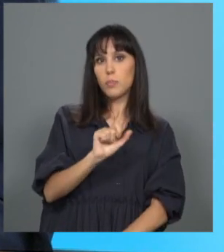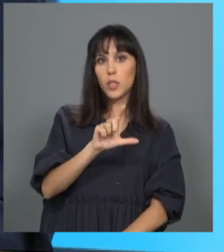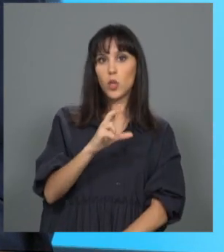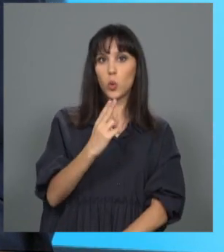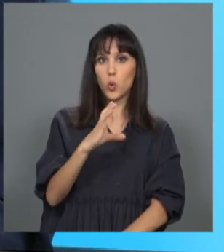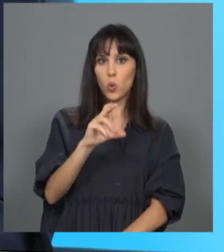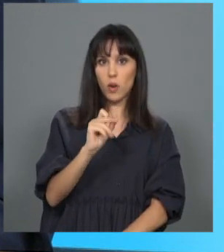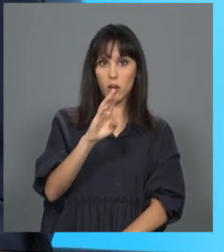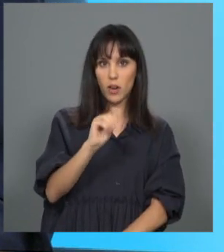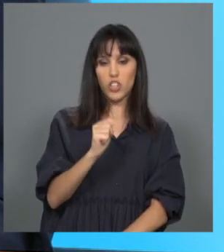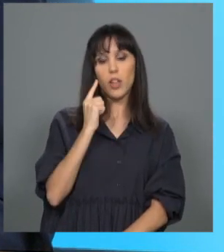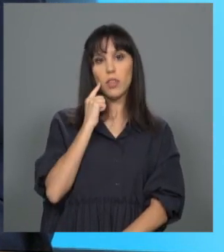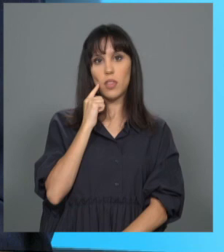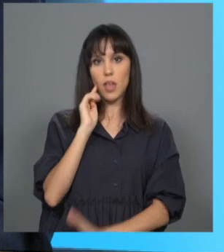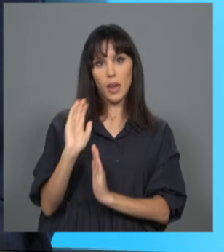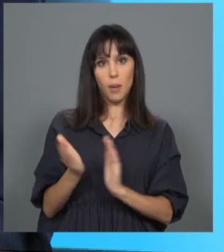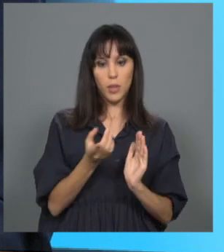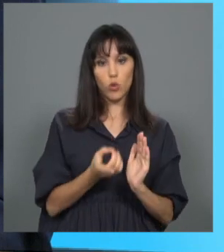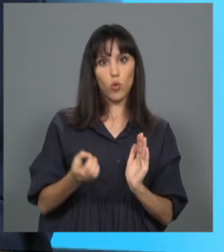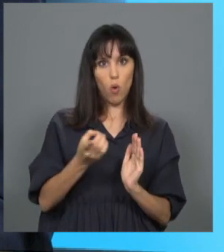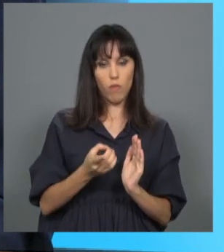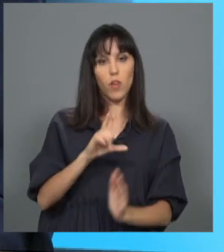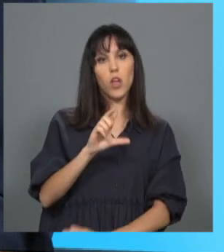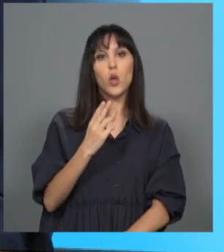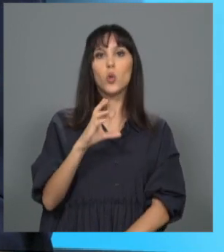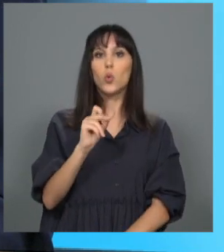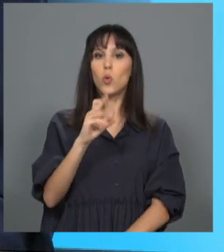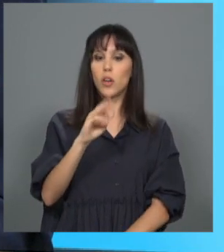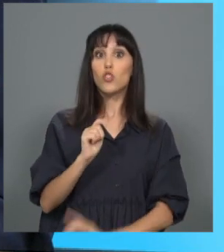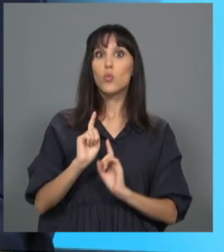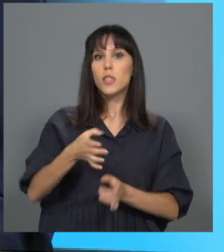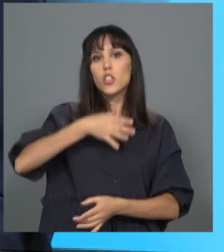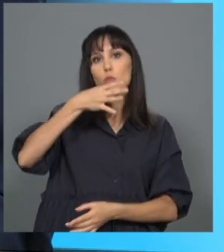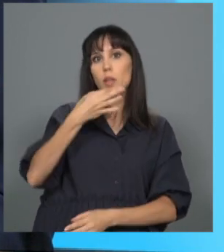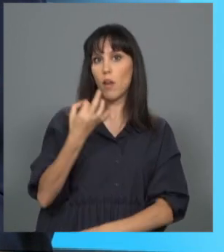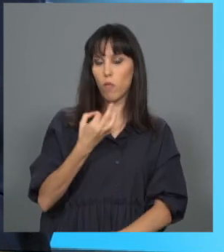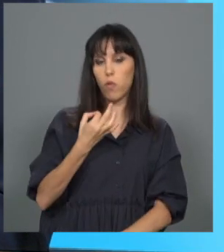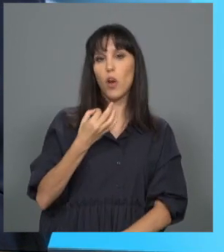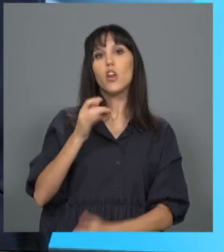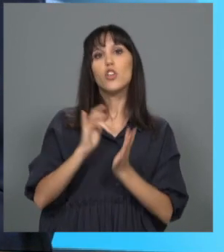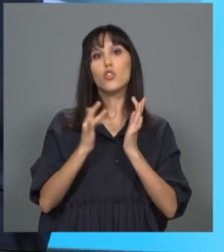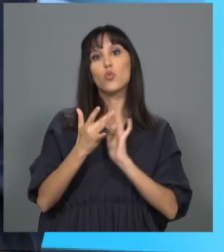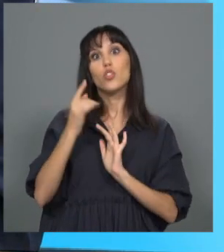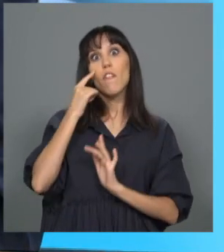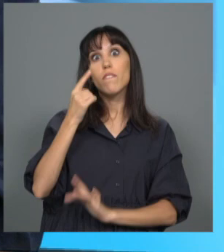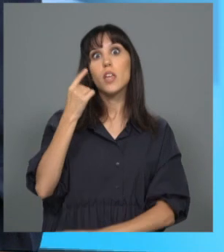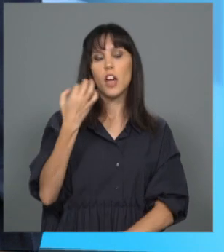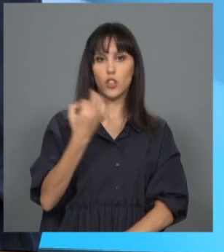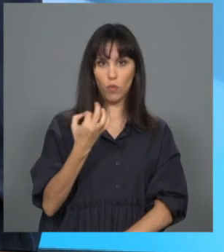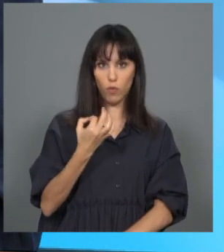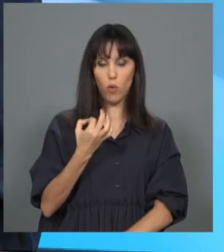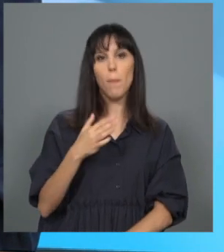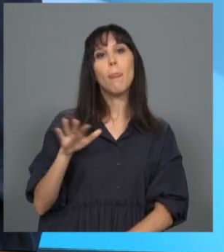do capítulo 9, Lucas começa a descrever a grande viagem de Jesus desde o norte de Israel,